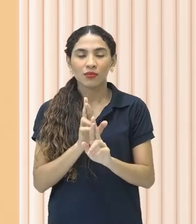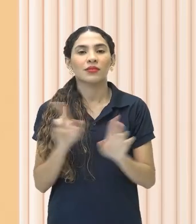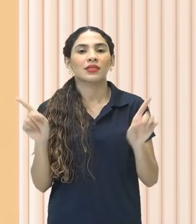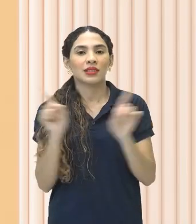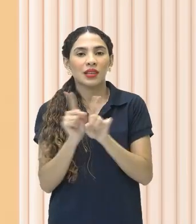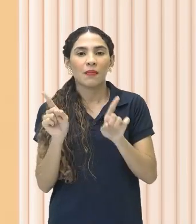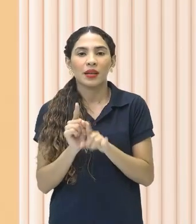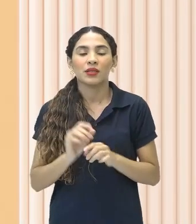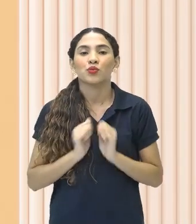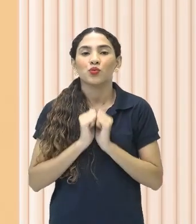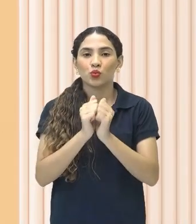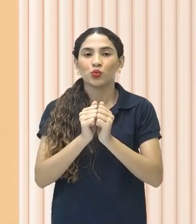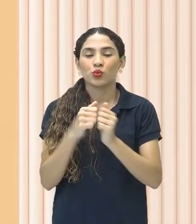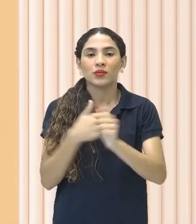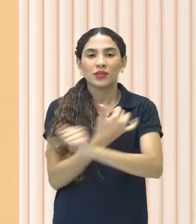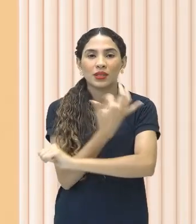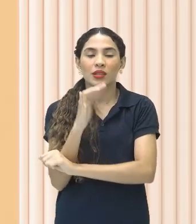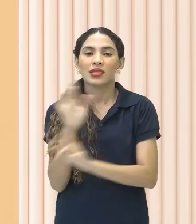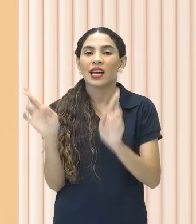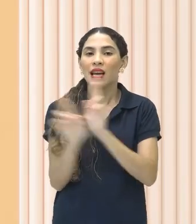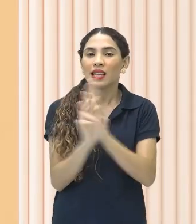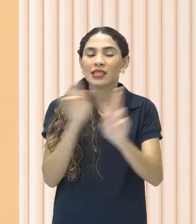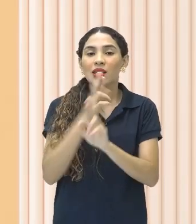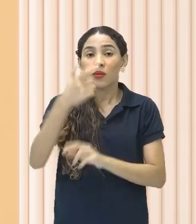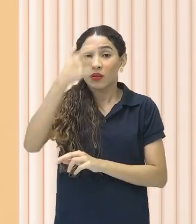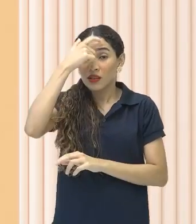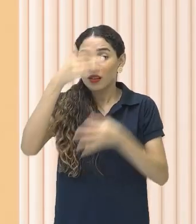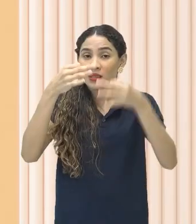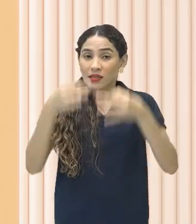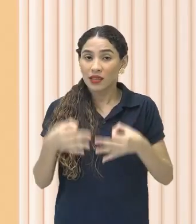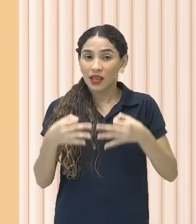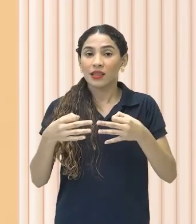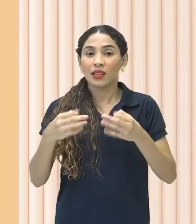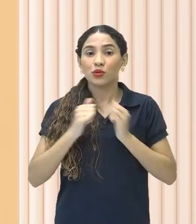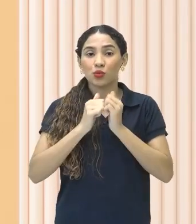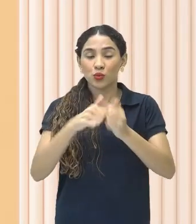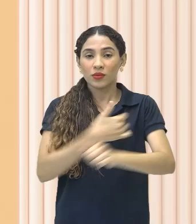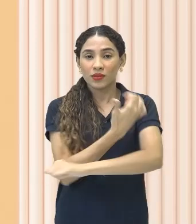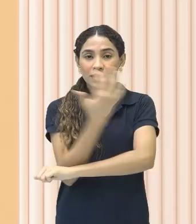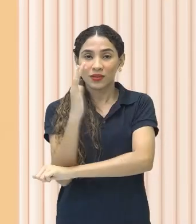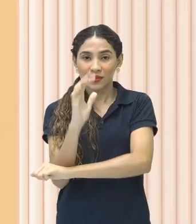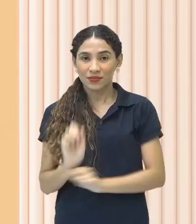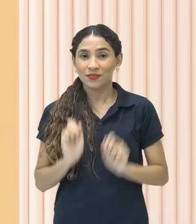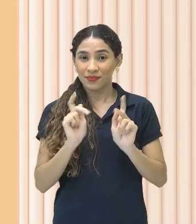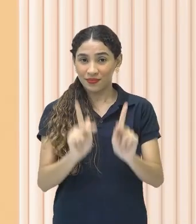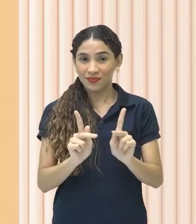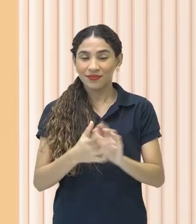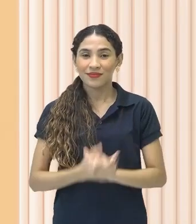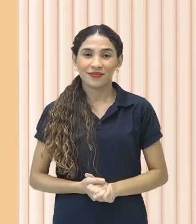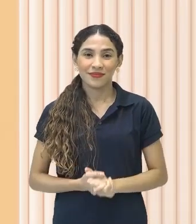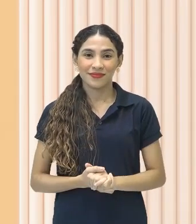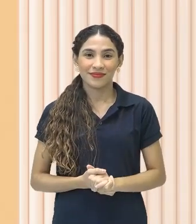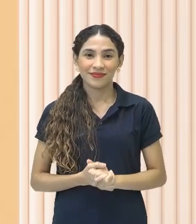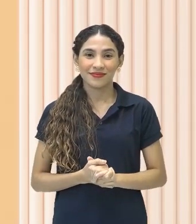também com a natureza, uma relação racional com a natureza. Tá certo?